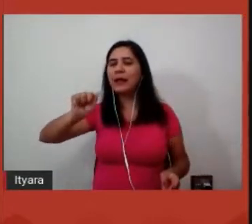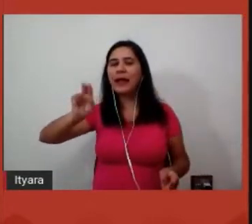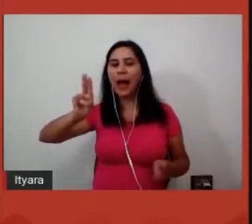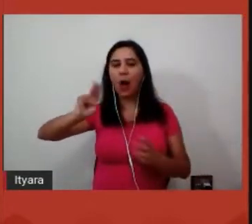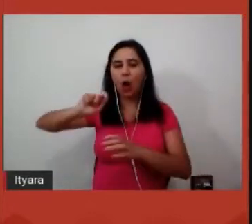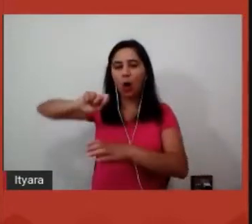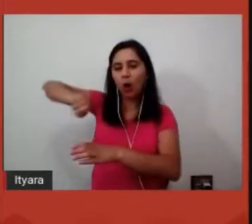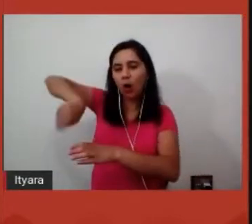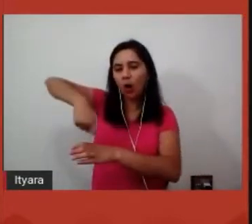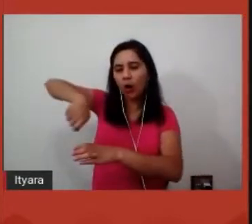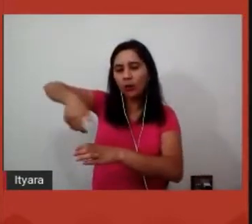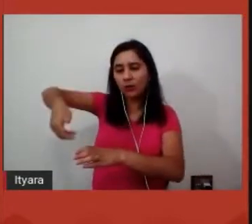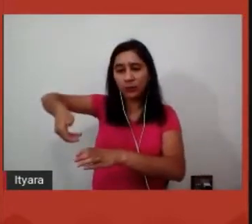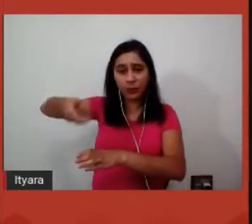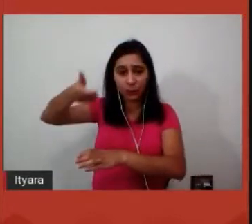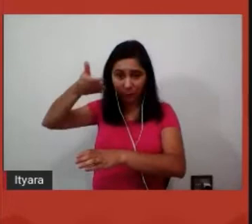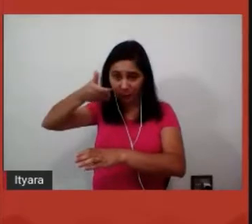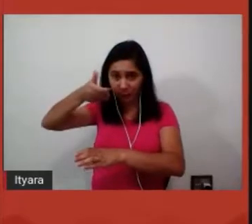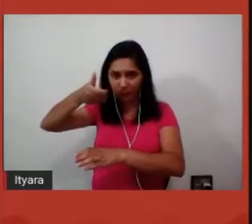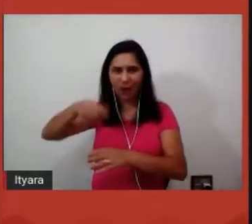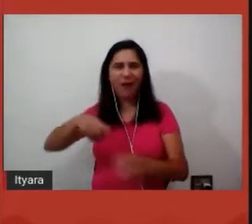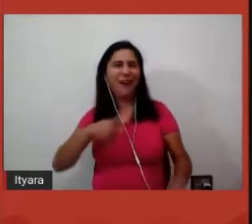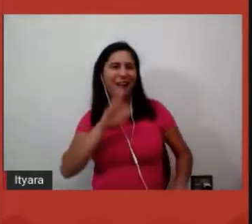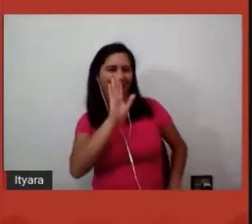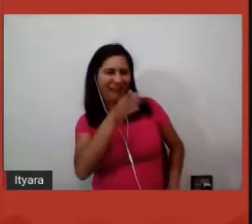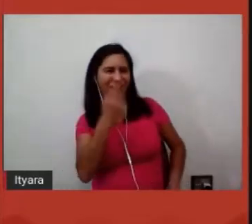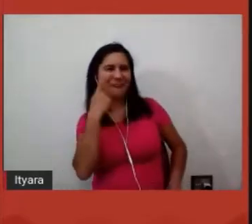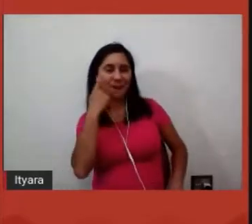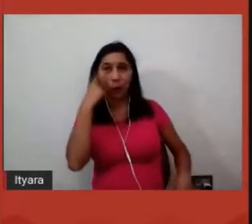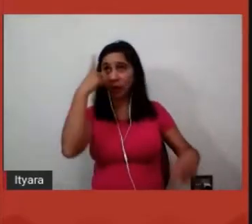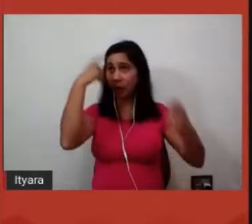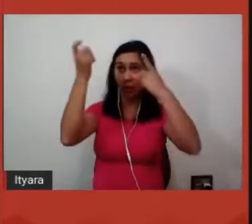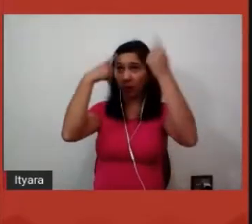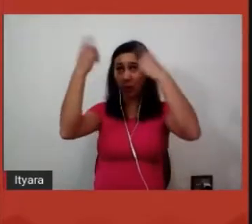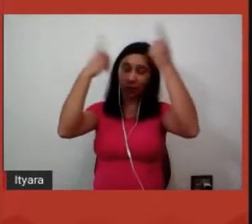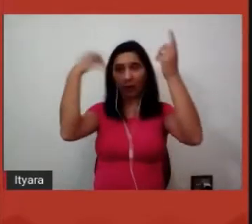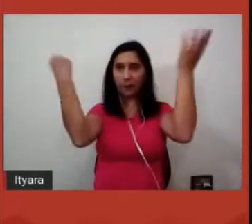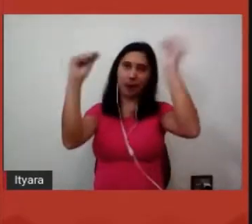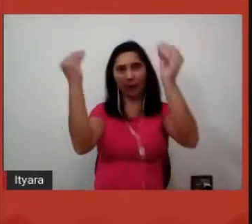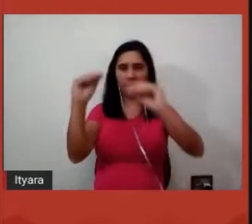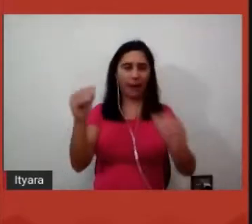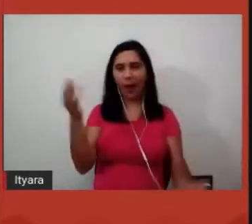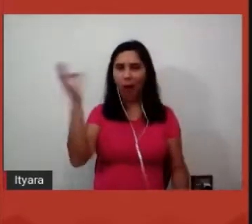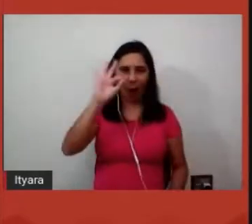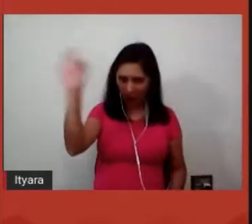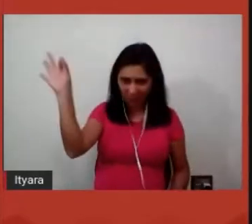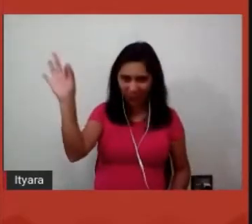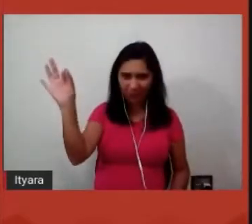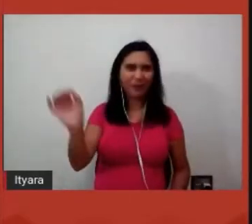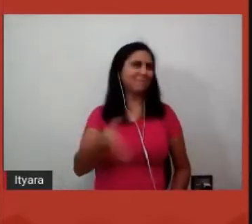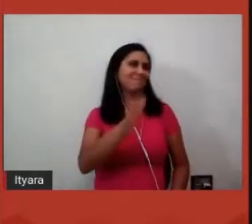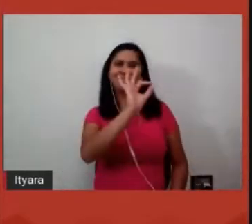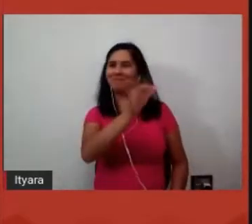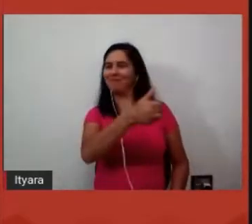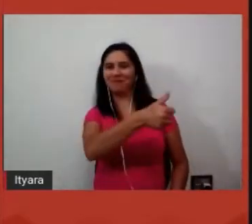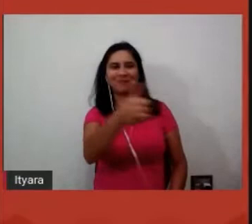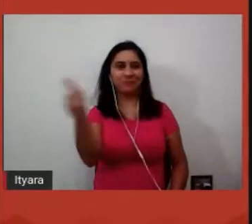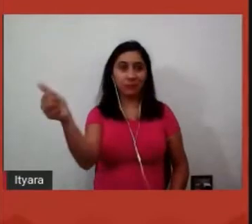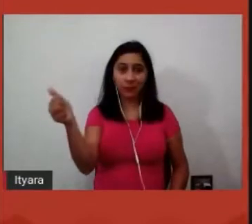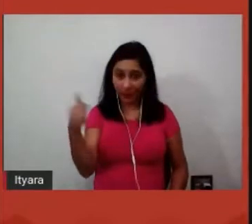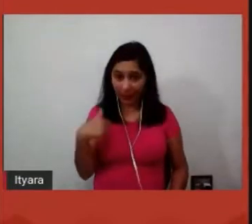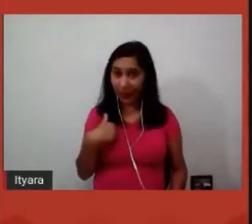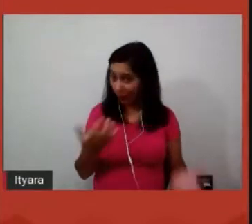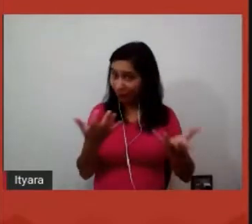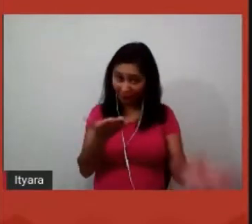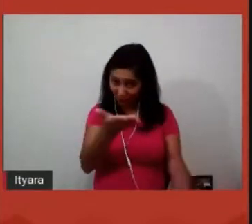Tá vendo como brainstorming, de repente, com uma ideia imbecil pode ser ótima? Já valeu a pena já, Denise. A minha ideia